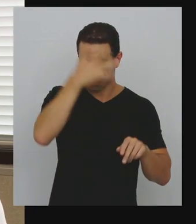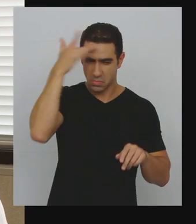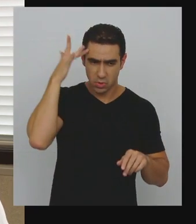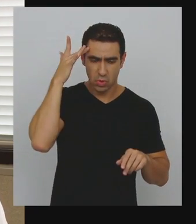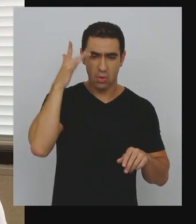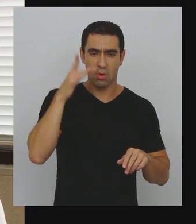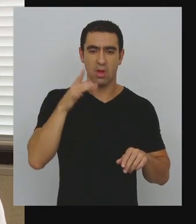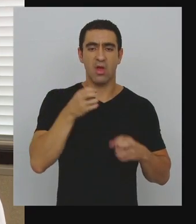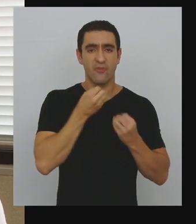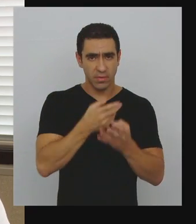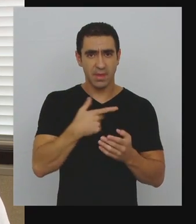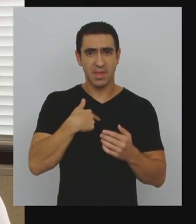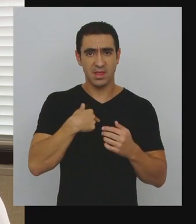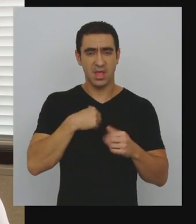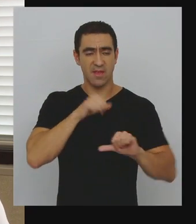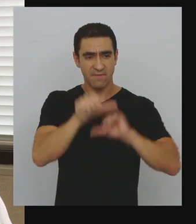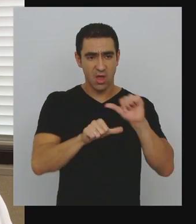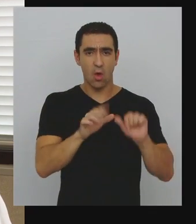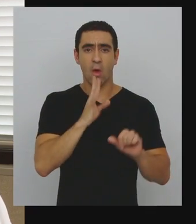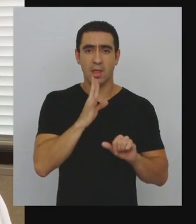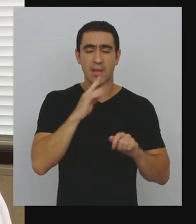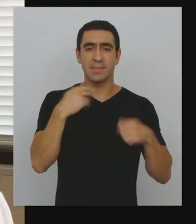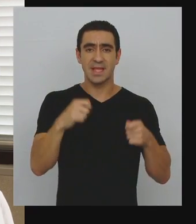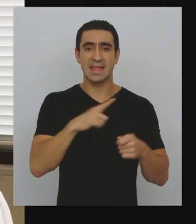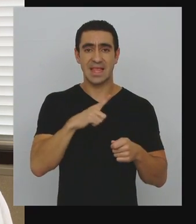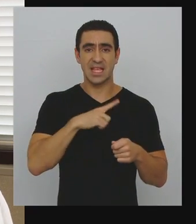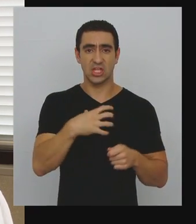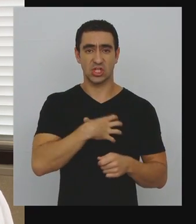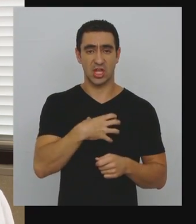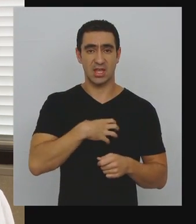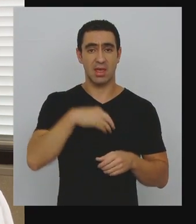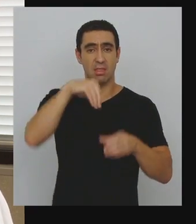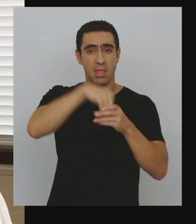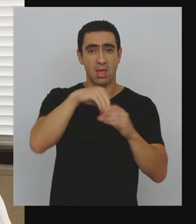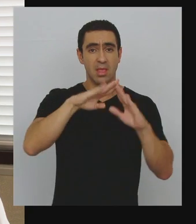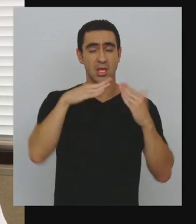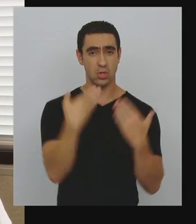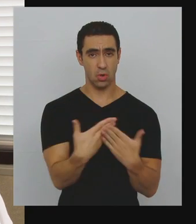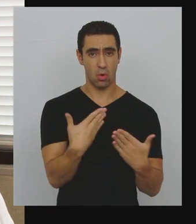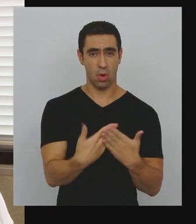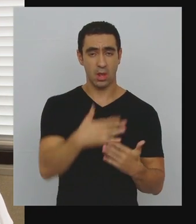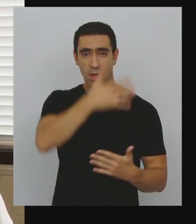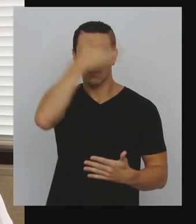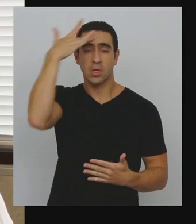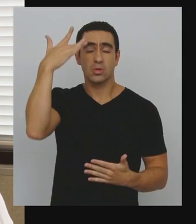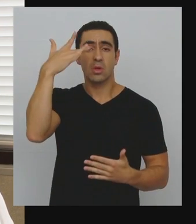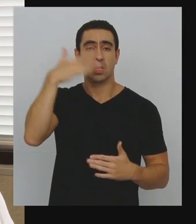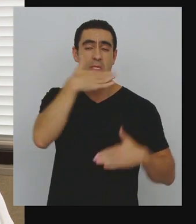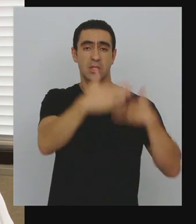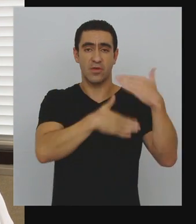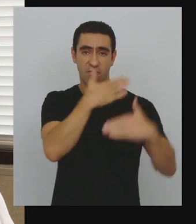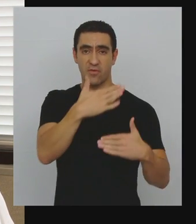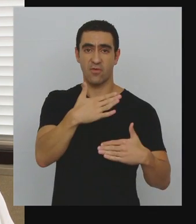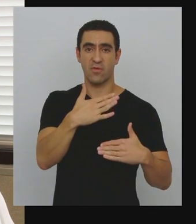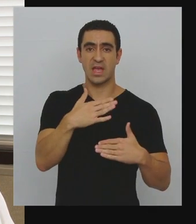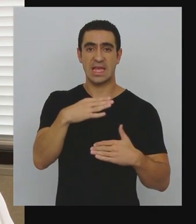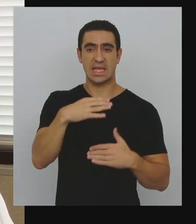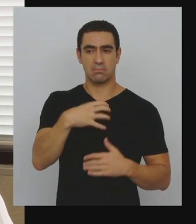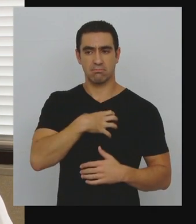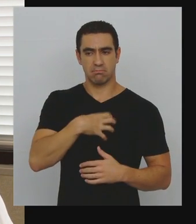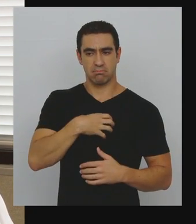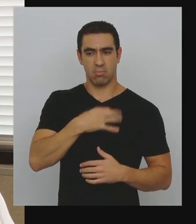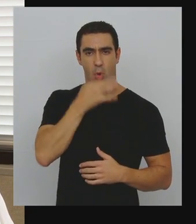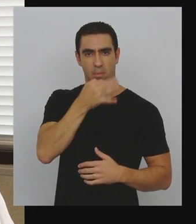é informação, mas para que se converta em conhecimento você precisa ter estratégias nas escolas para que as pessoas desenvolvam o senso